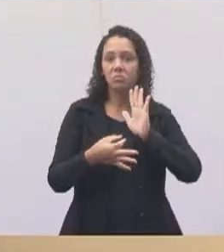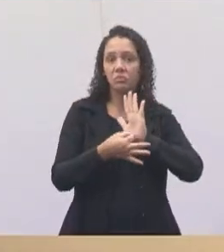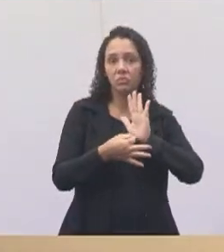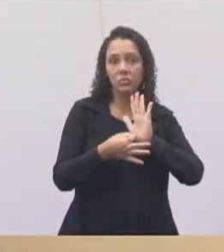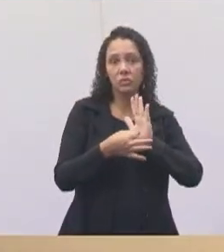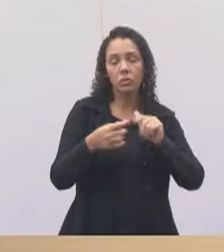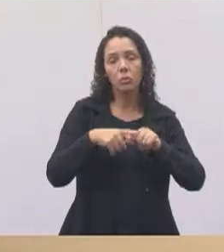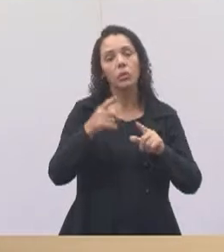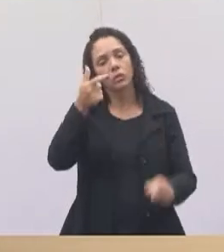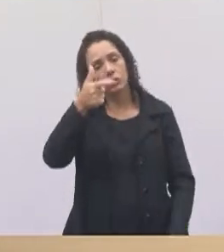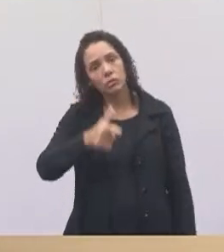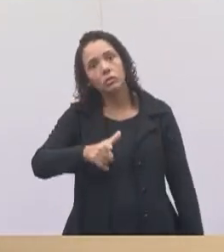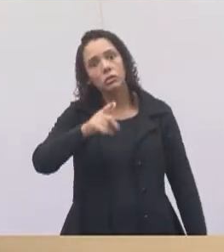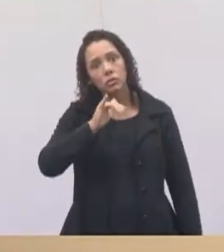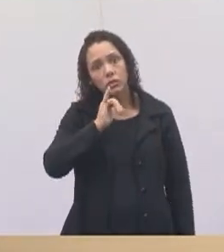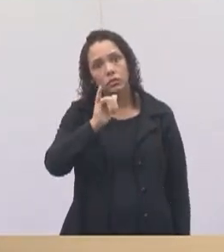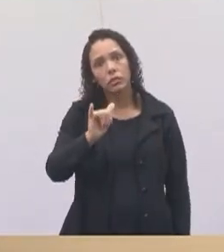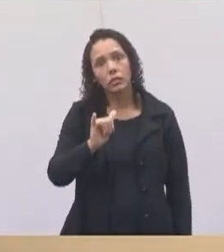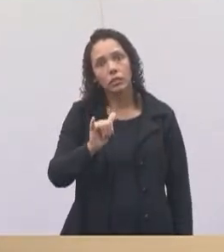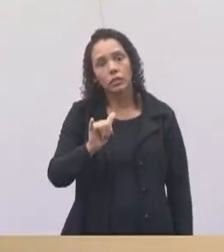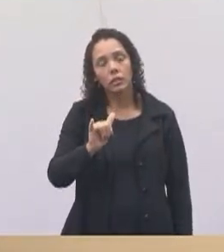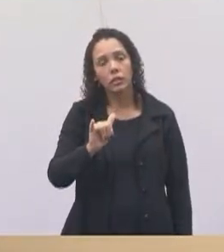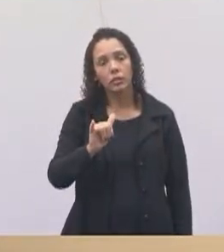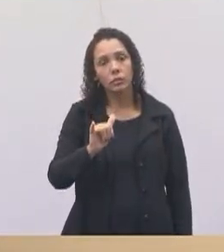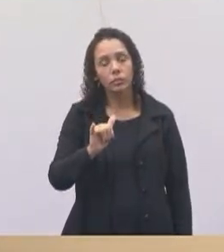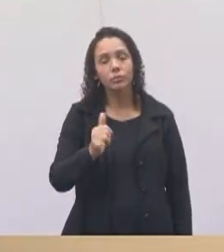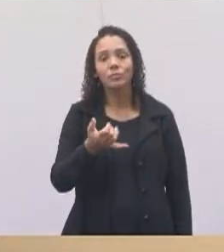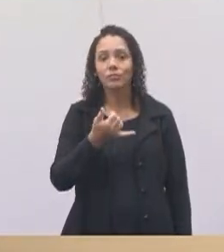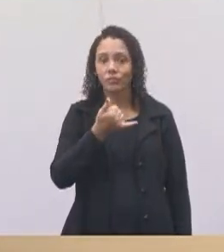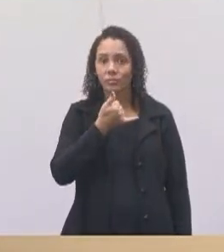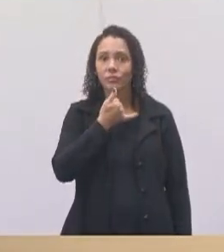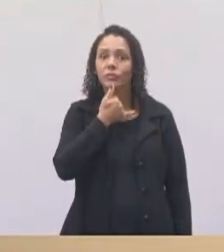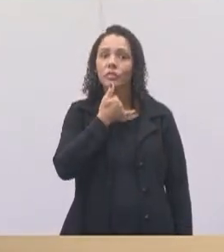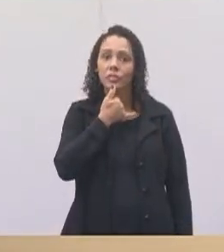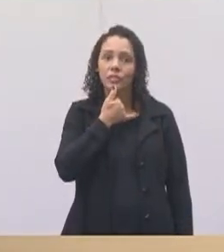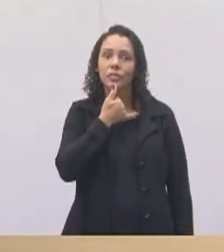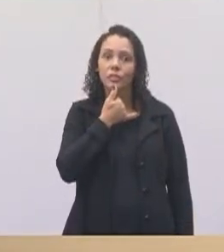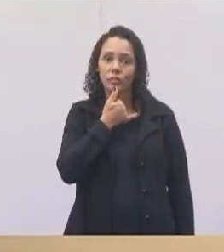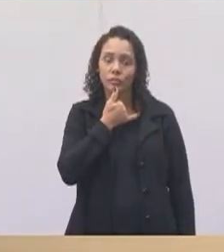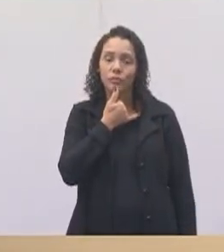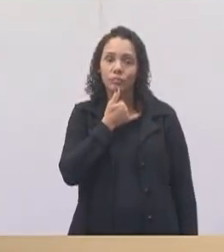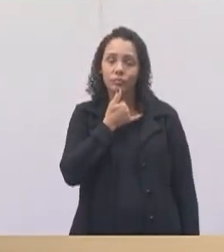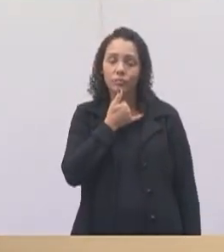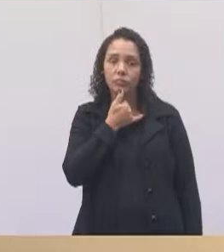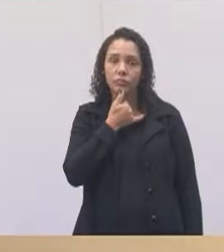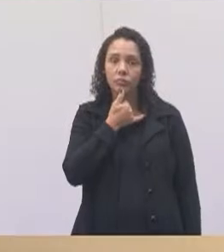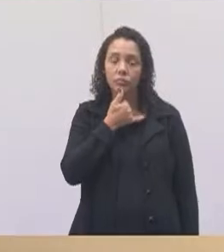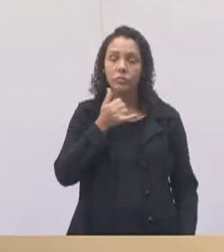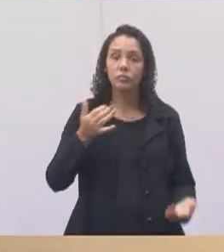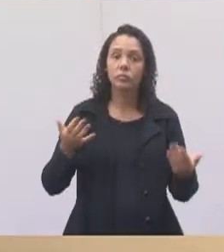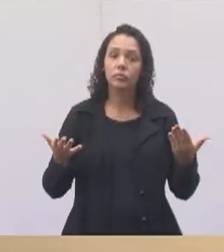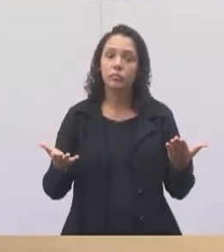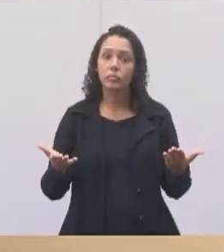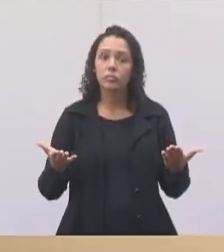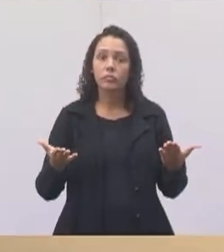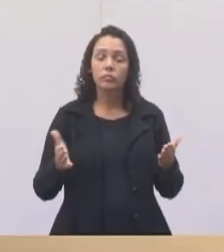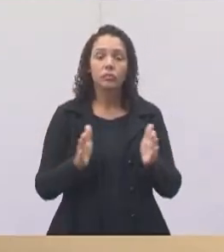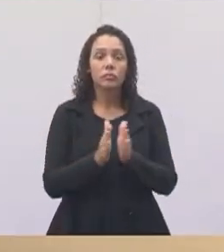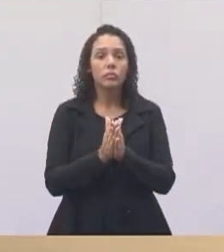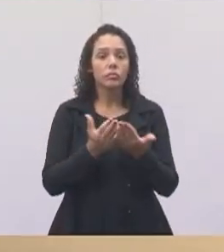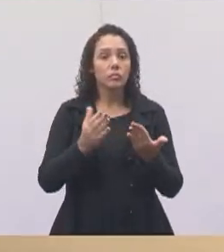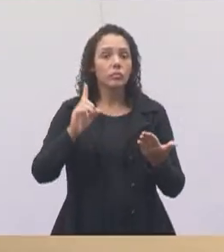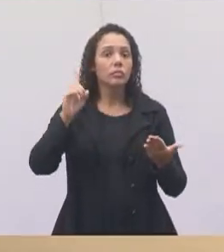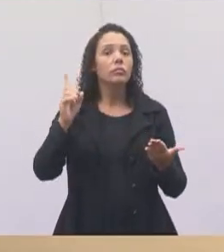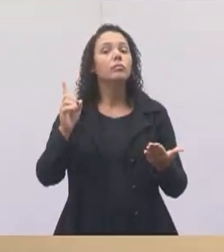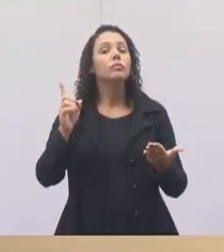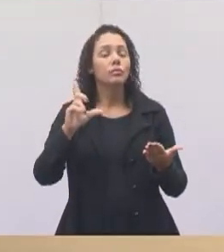volto a repetir, o meu umbigo doeu, já viu. Então, está na Bíblia, Roberto,